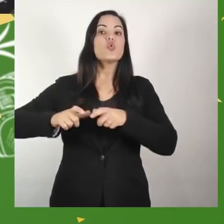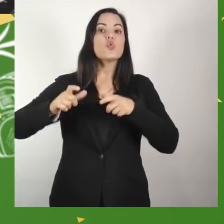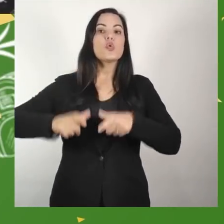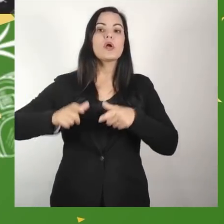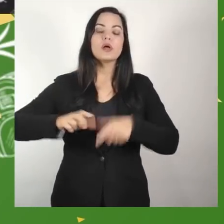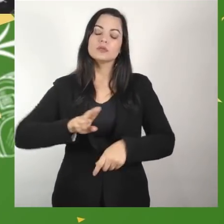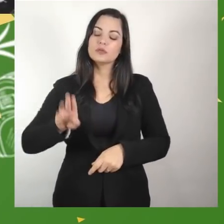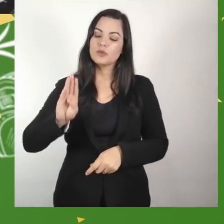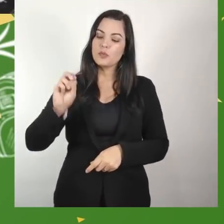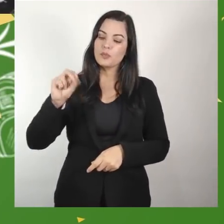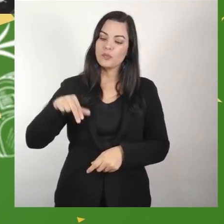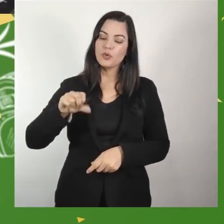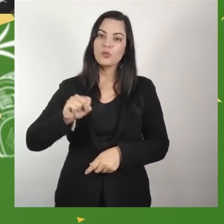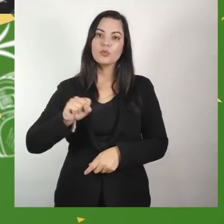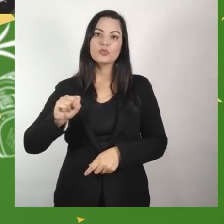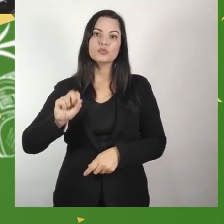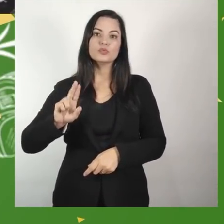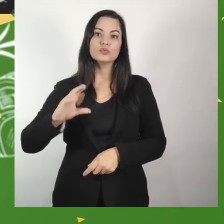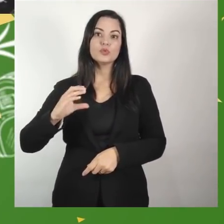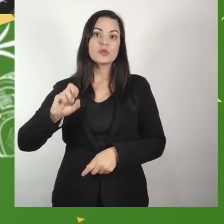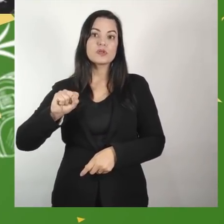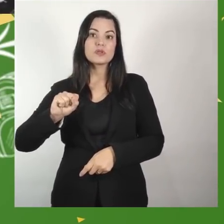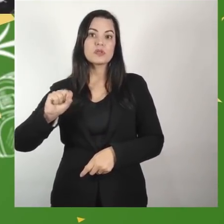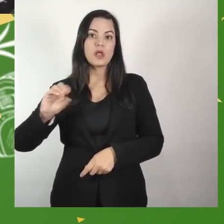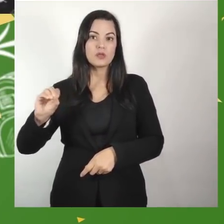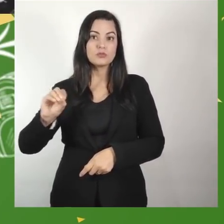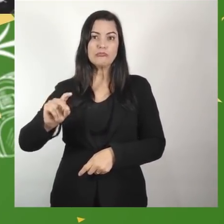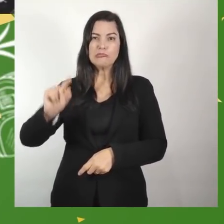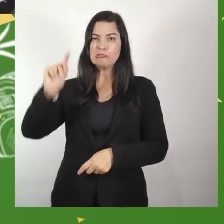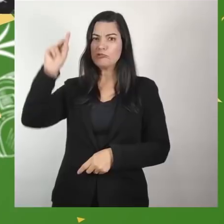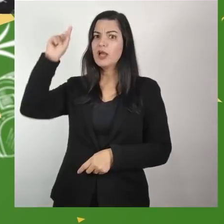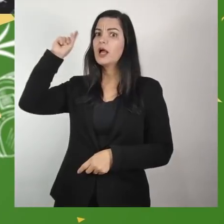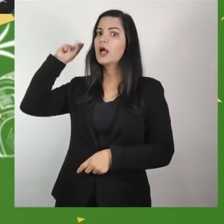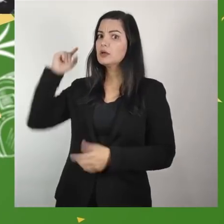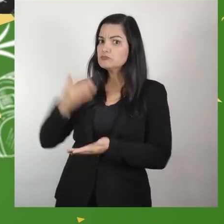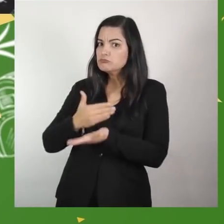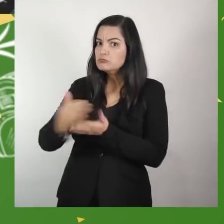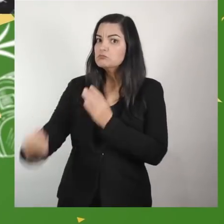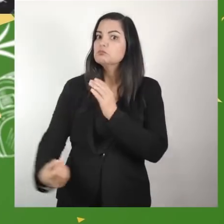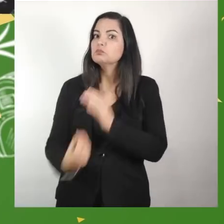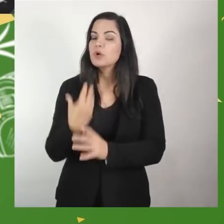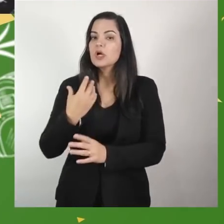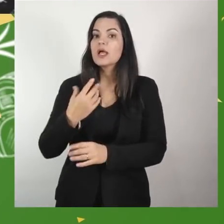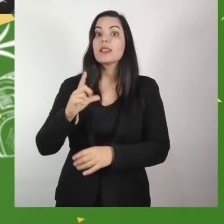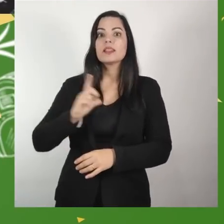cultural muito antiga. Existem registros de